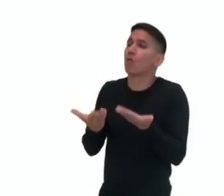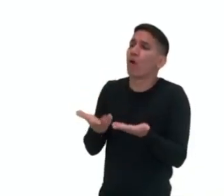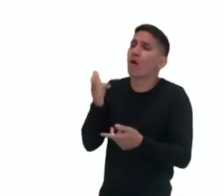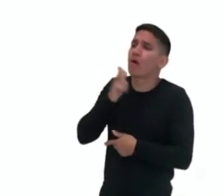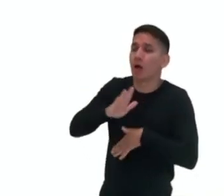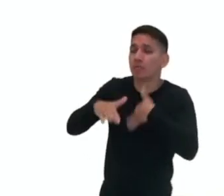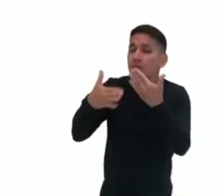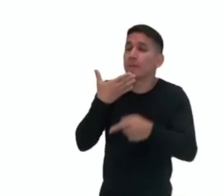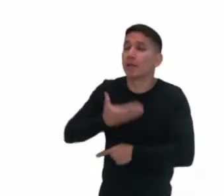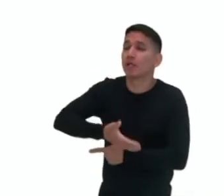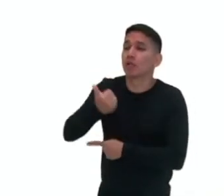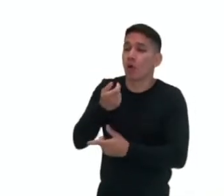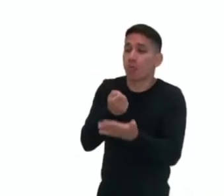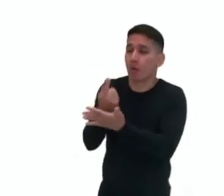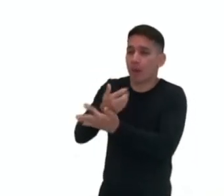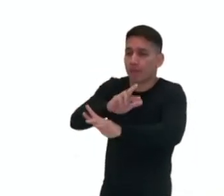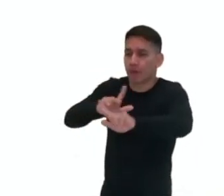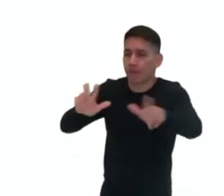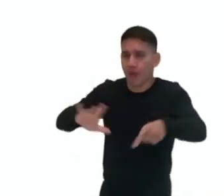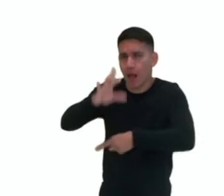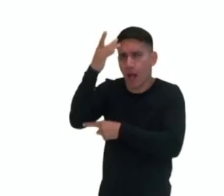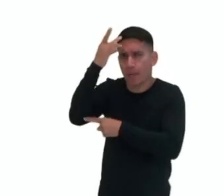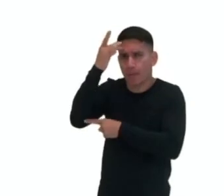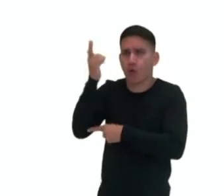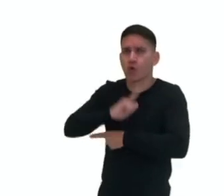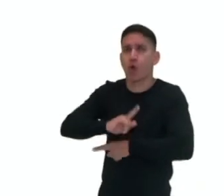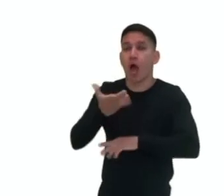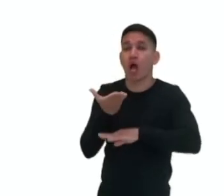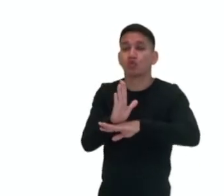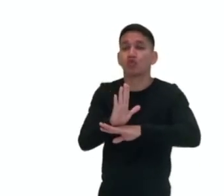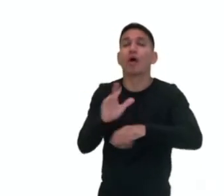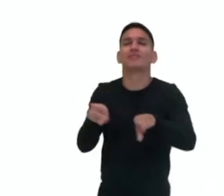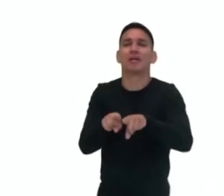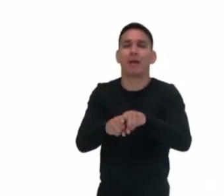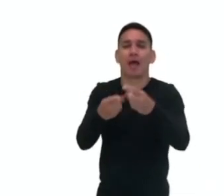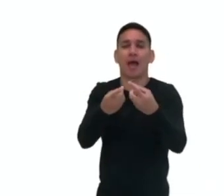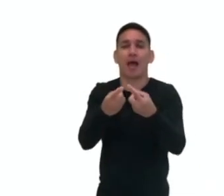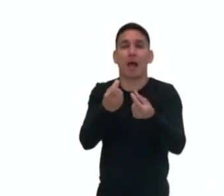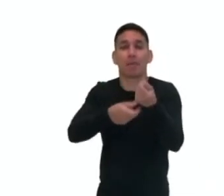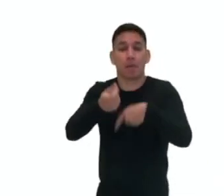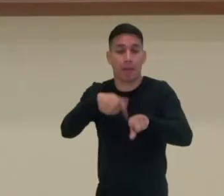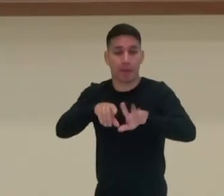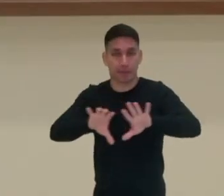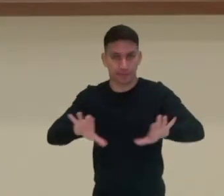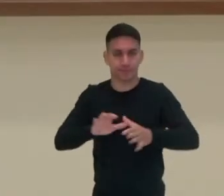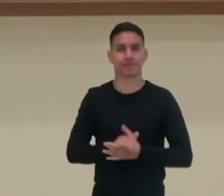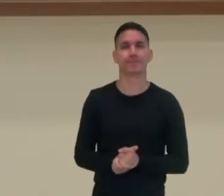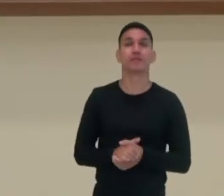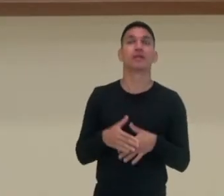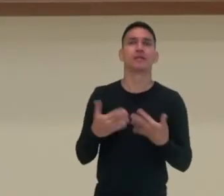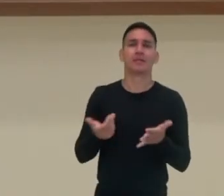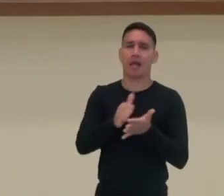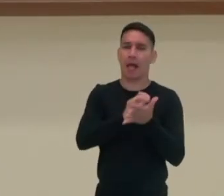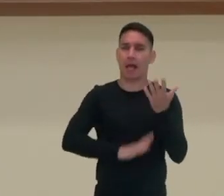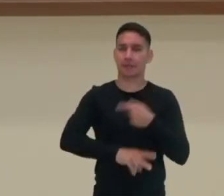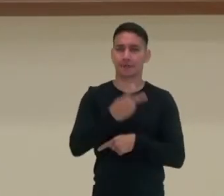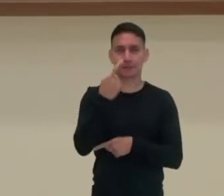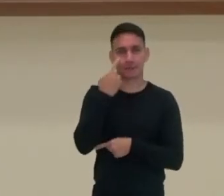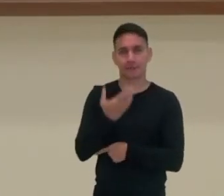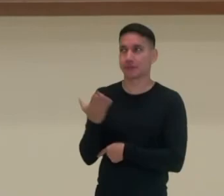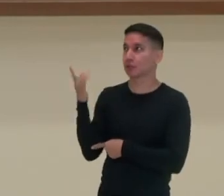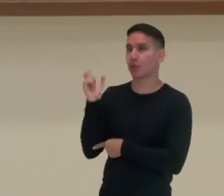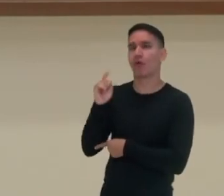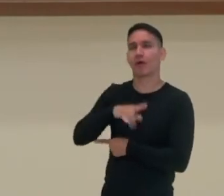trazer ao meio ambiente e à economia. Então, essa seria uma possibilidade. A atividade 2, vou explicar para você, tem